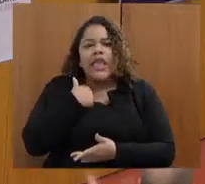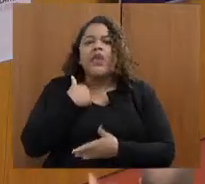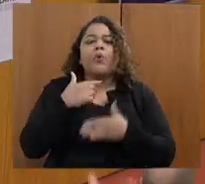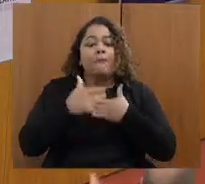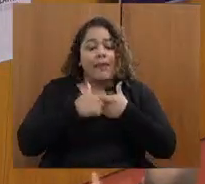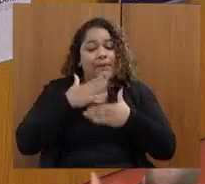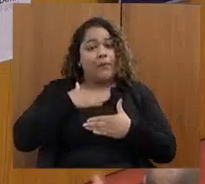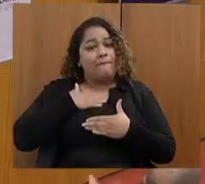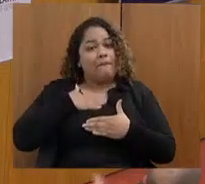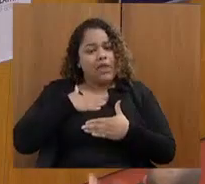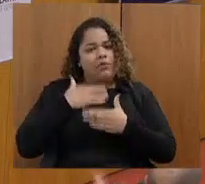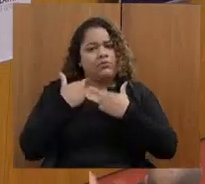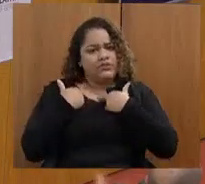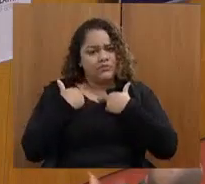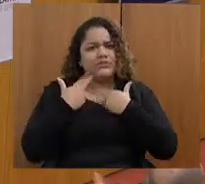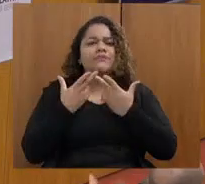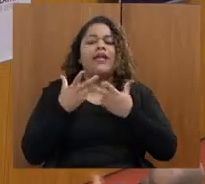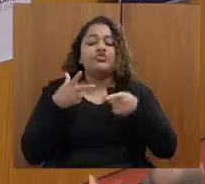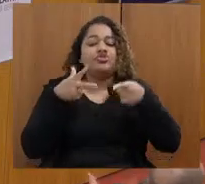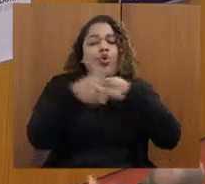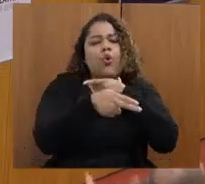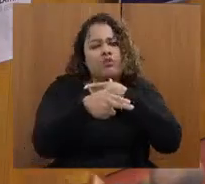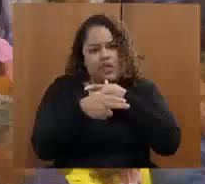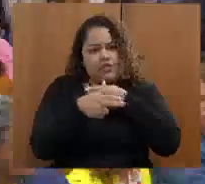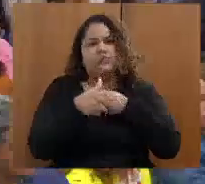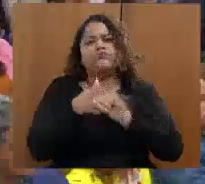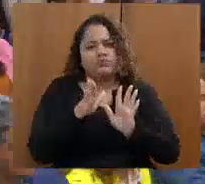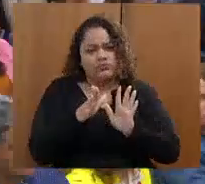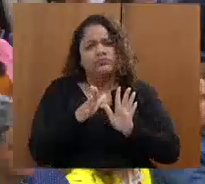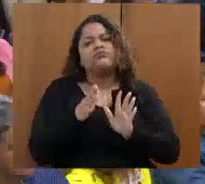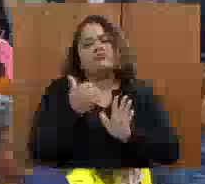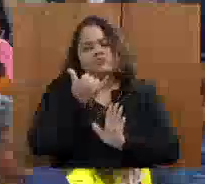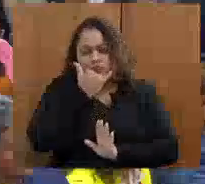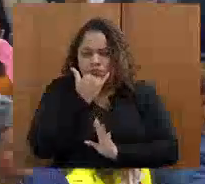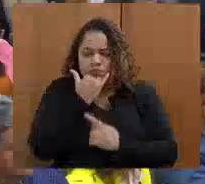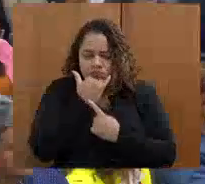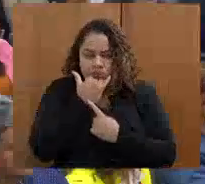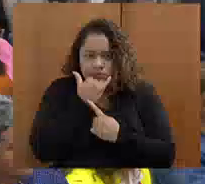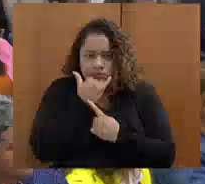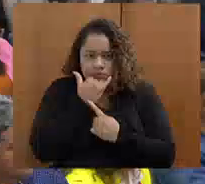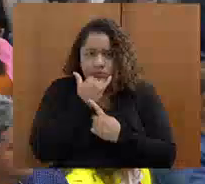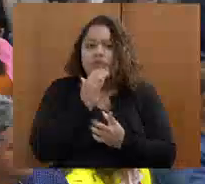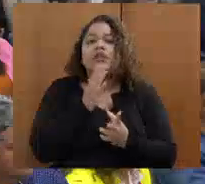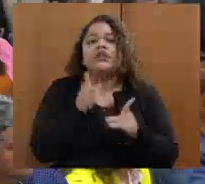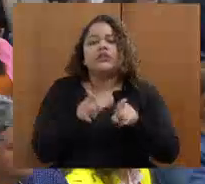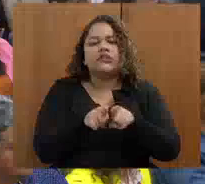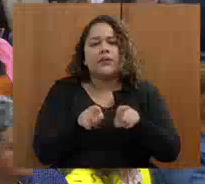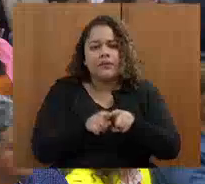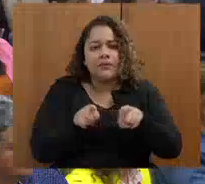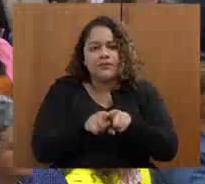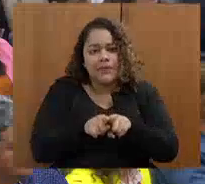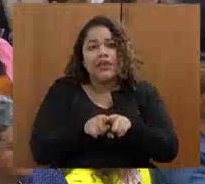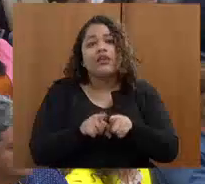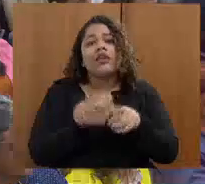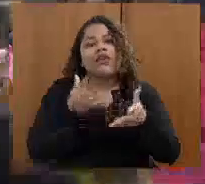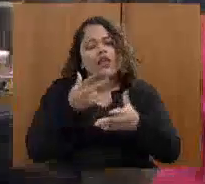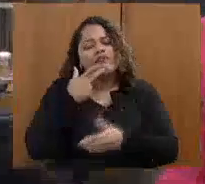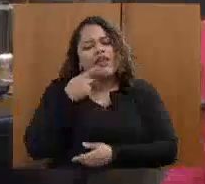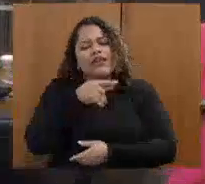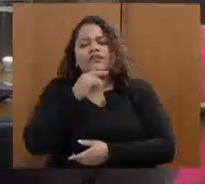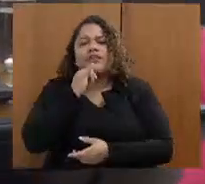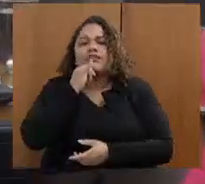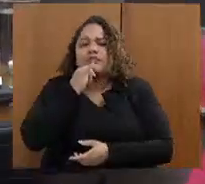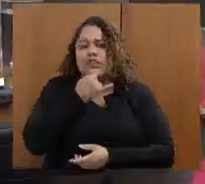cumprido a minha o que me a competente e quero lamentar quando diante de uma fala